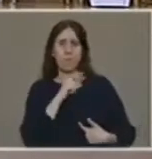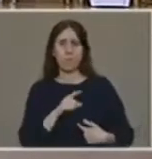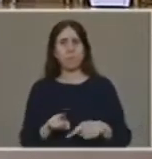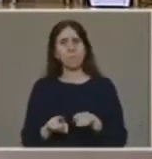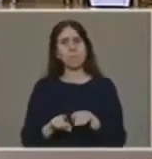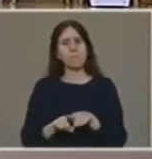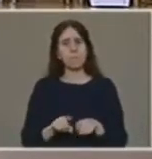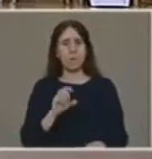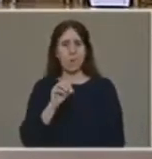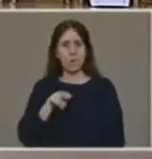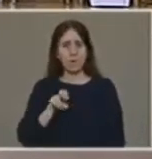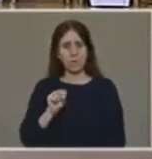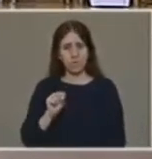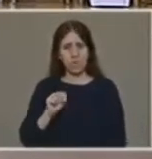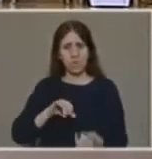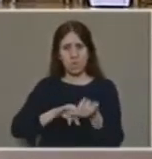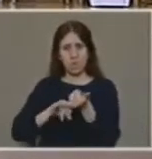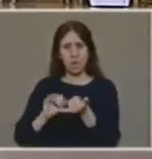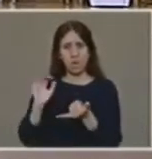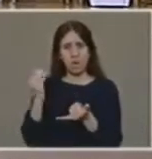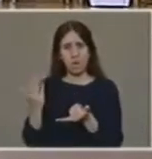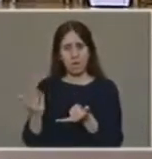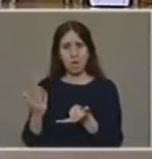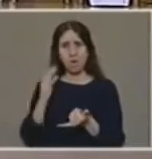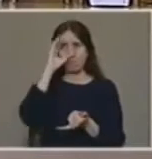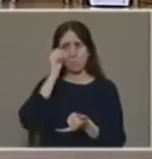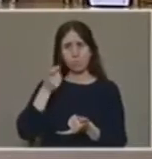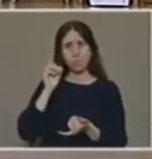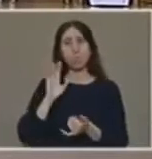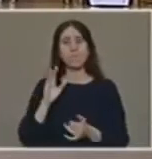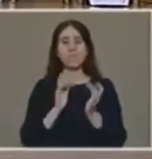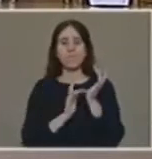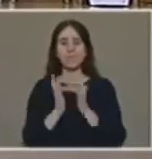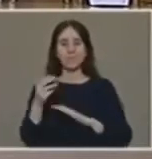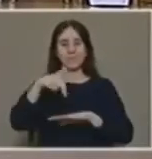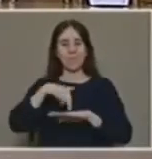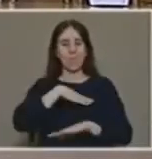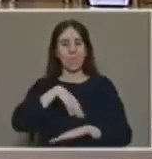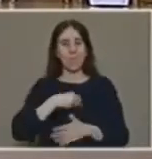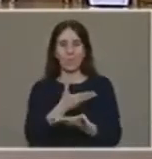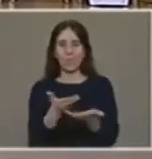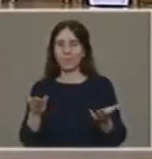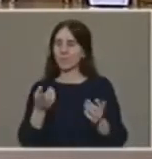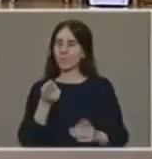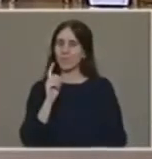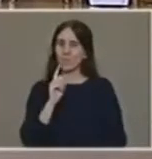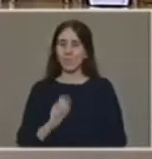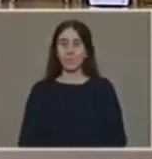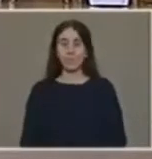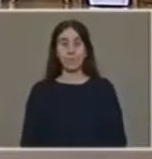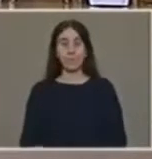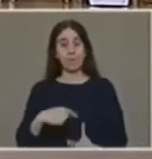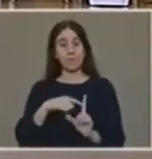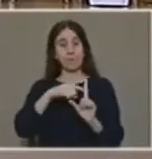ONG, mas não é o corpo de Cristo atuante no mundo. A relação com o Mestre crucificado